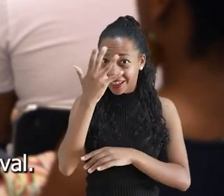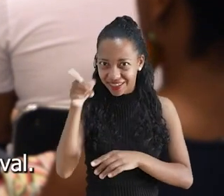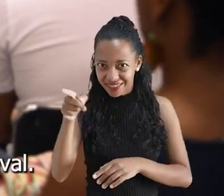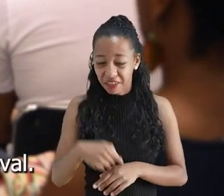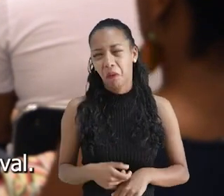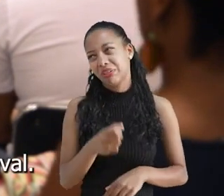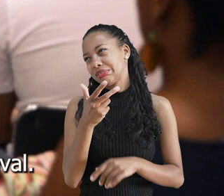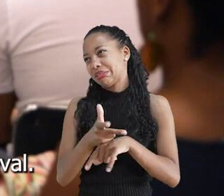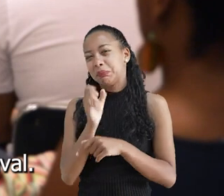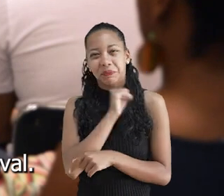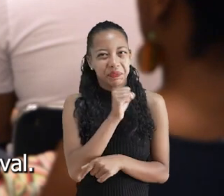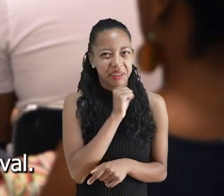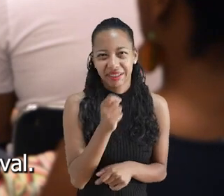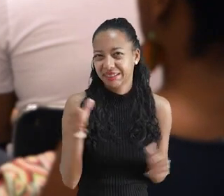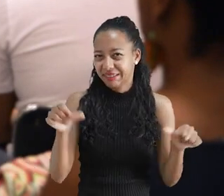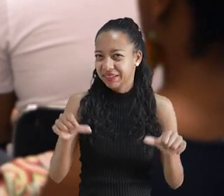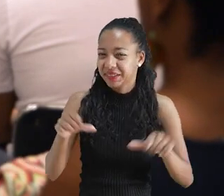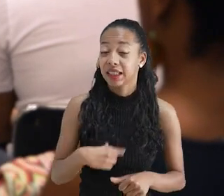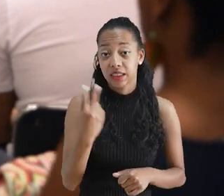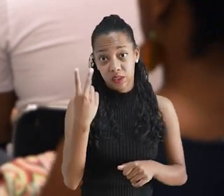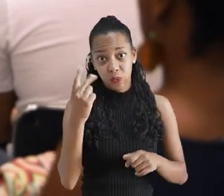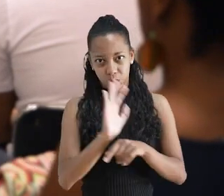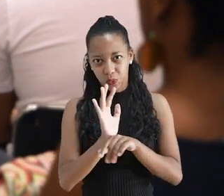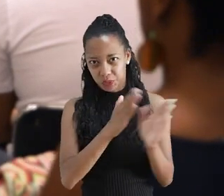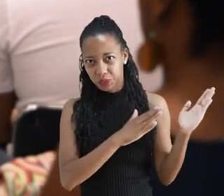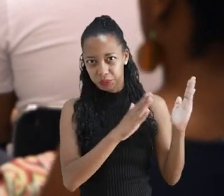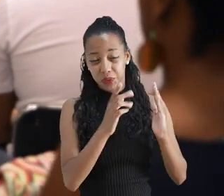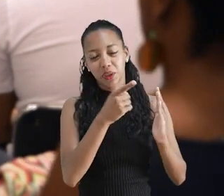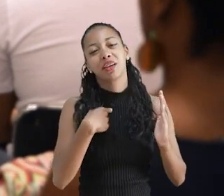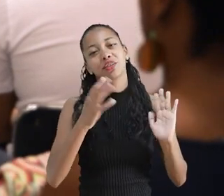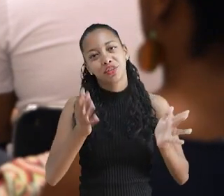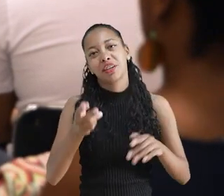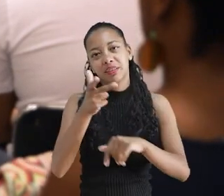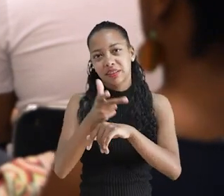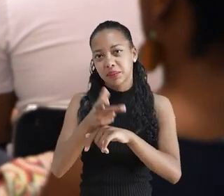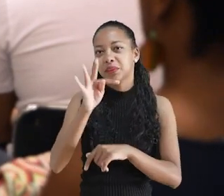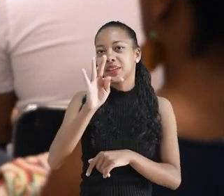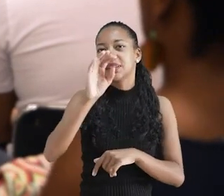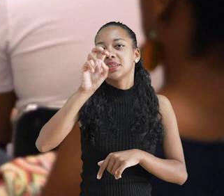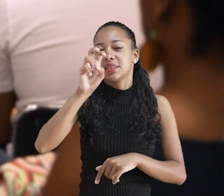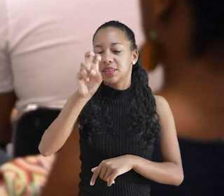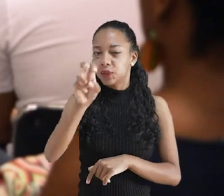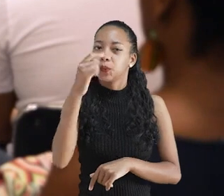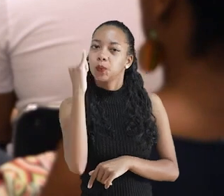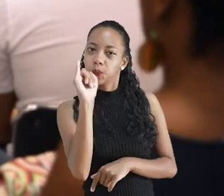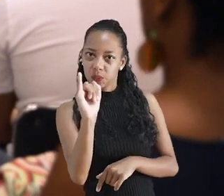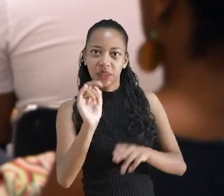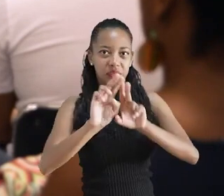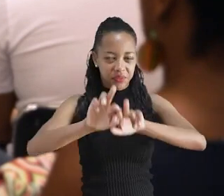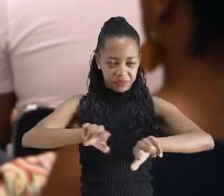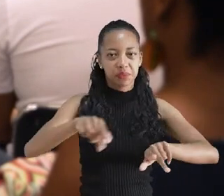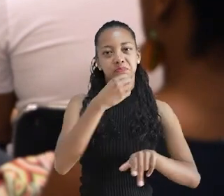velhinha e com ela a gente fez aquele primeiro vídeo do carnaval esse segundo vídeo já foi com uma uma T5i com uma lente mais 50